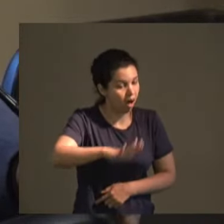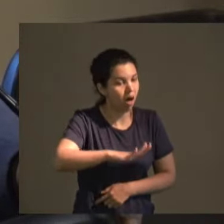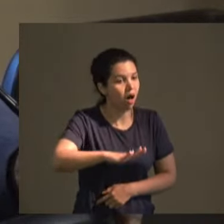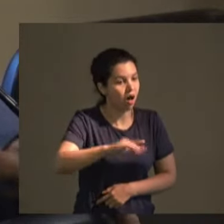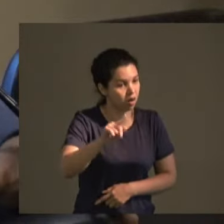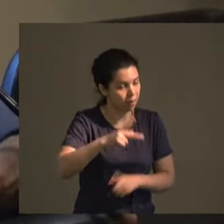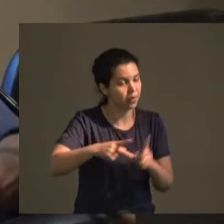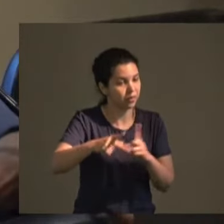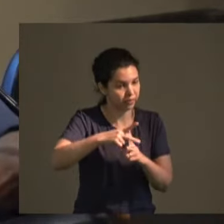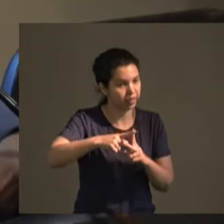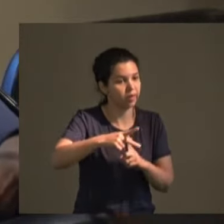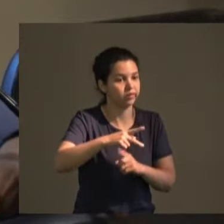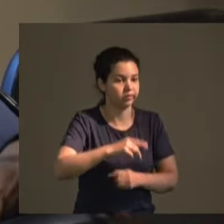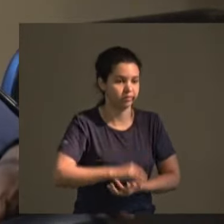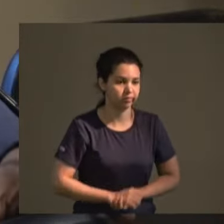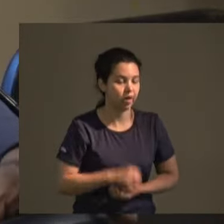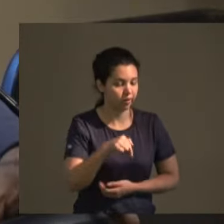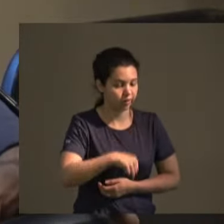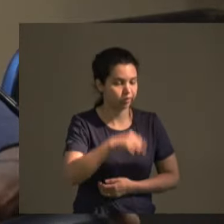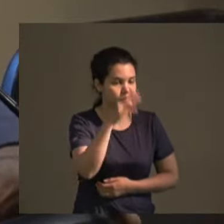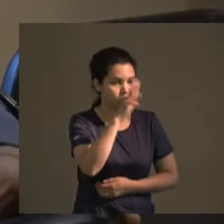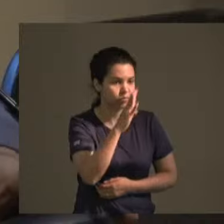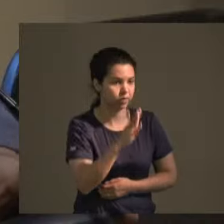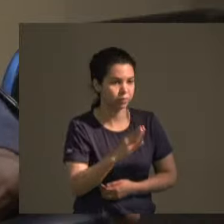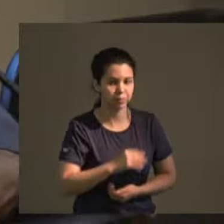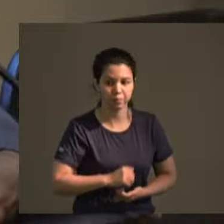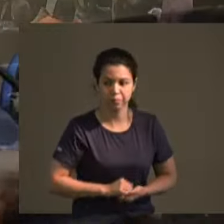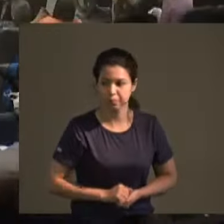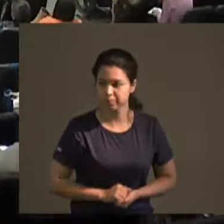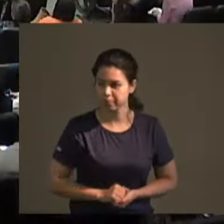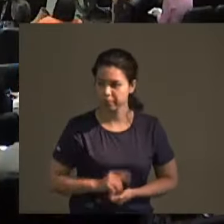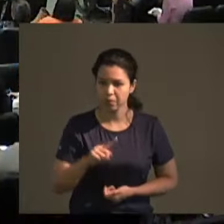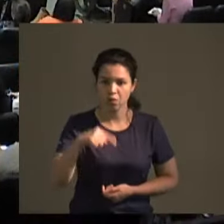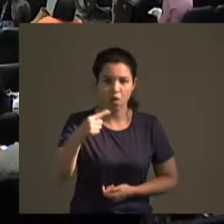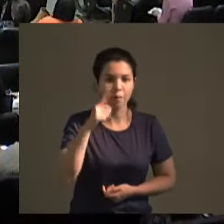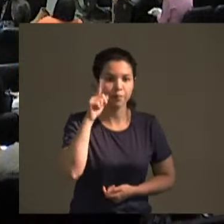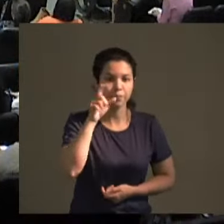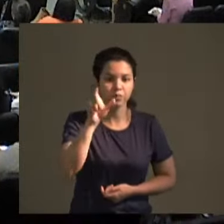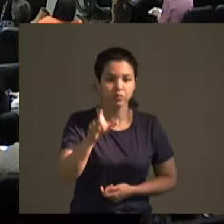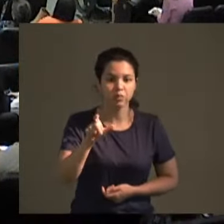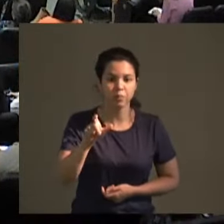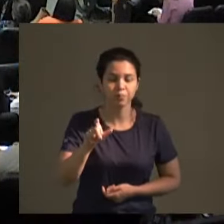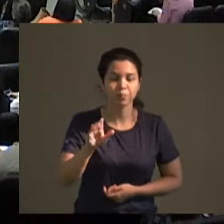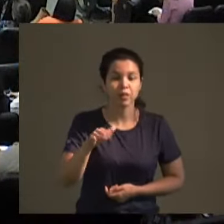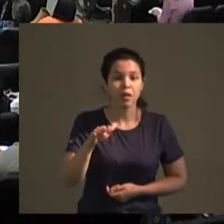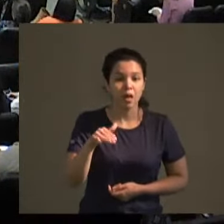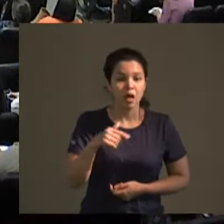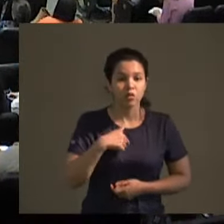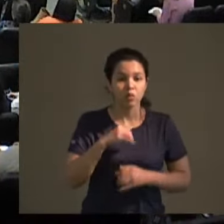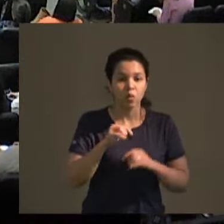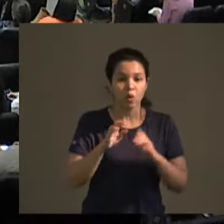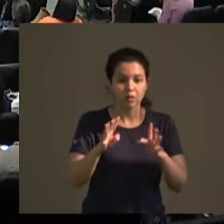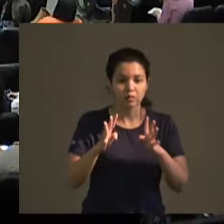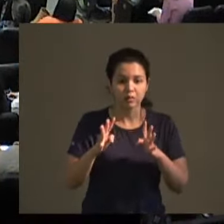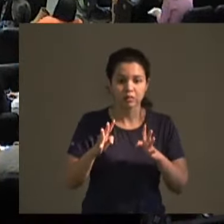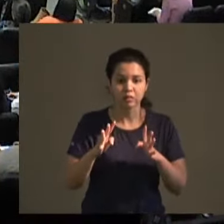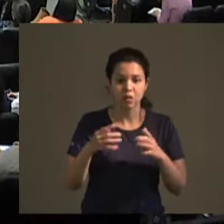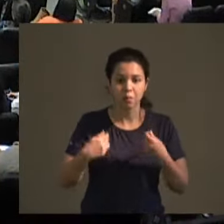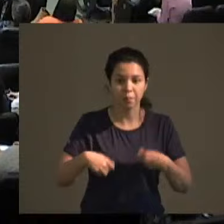Seguridade Social em nosso país. Passo para a próxima pessoa. Pessoal, só uma atenção, a gente vai ter que